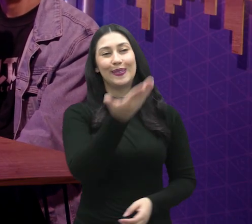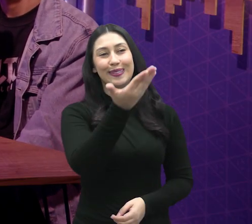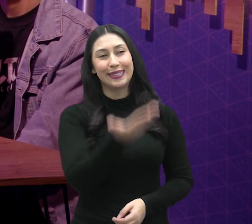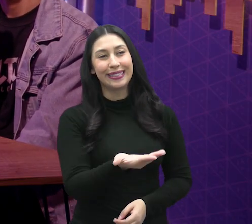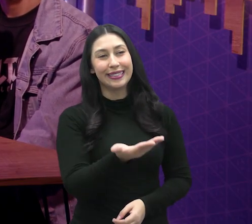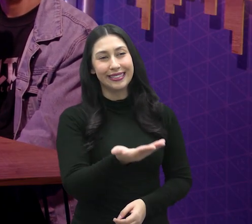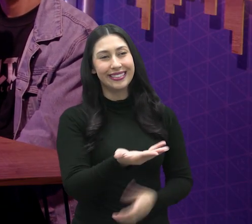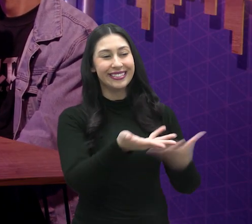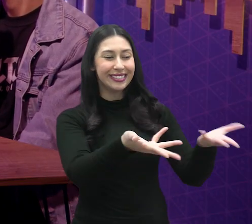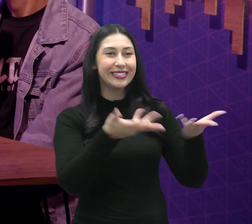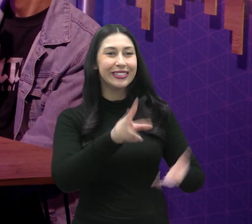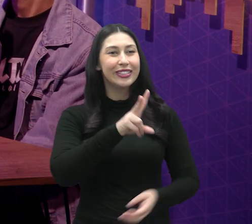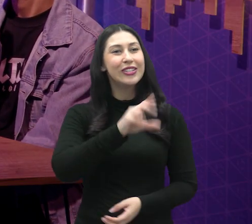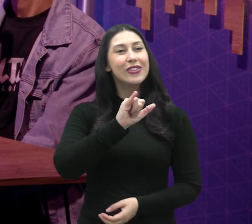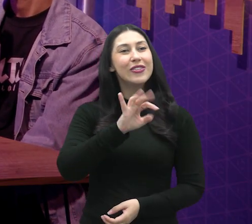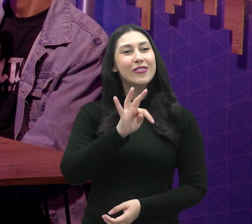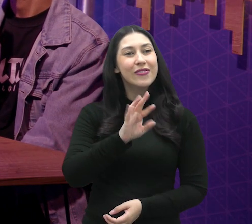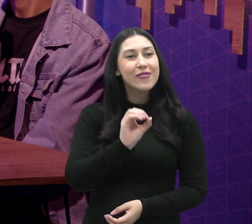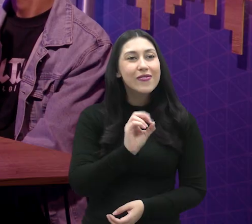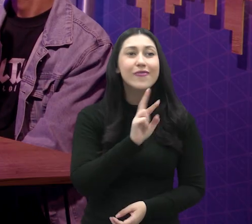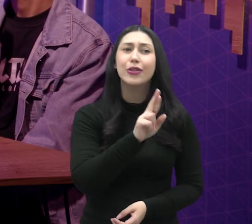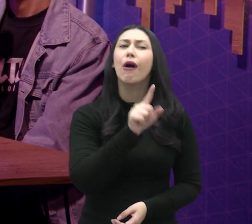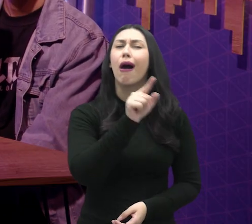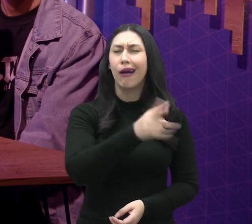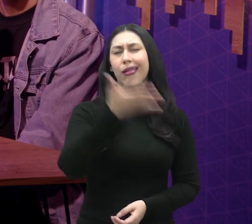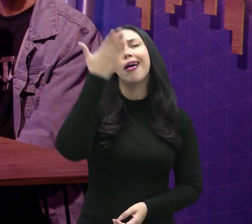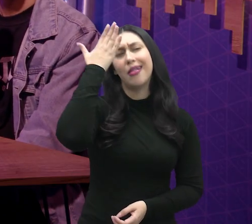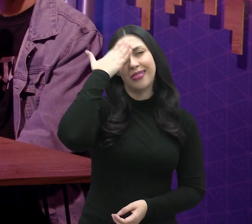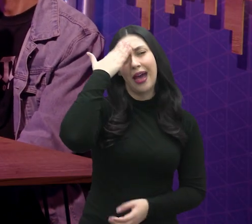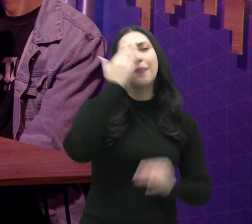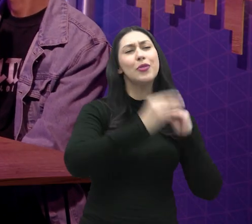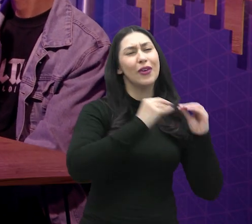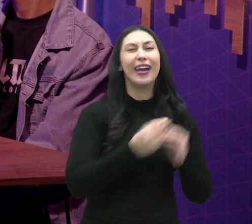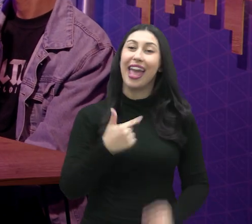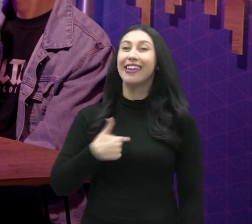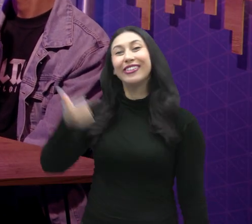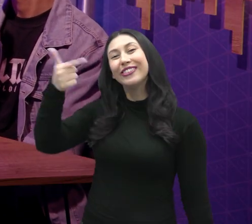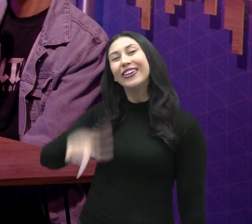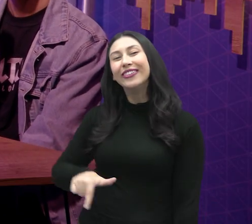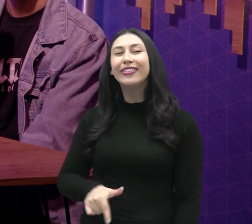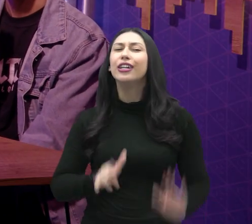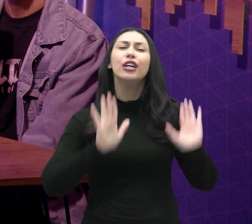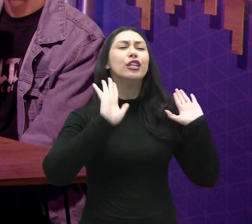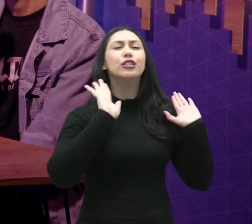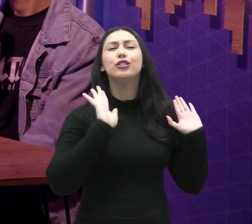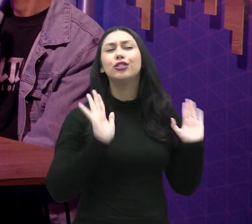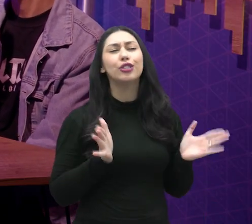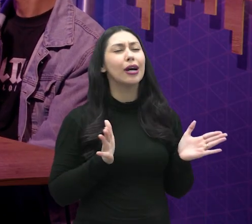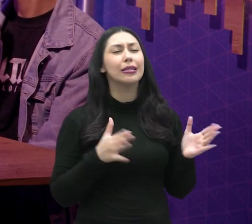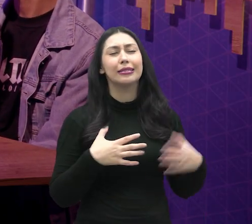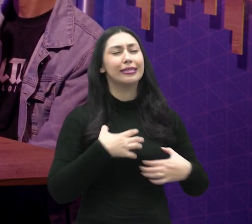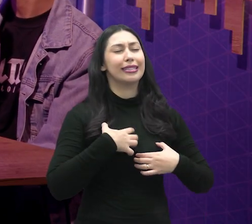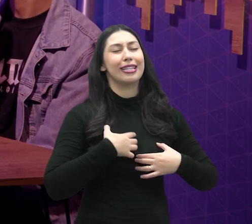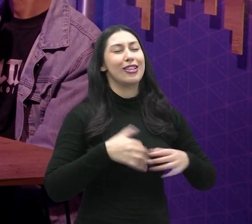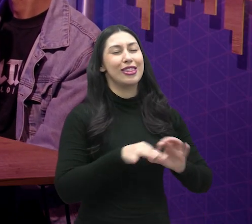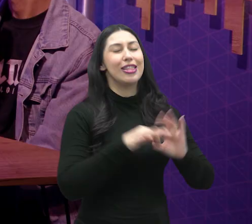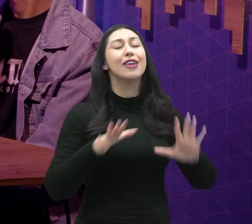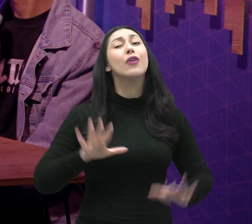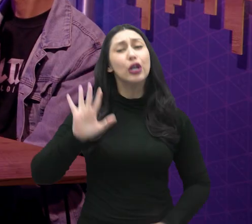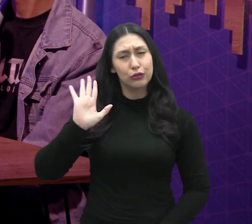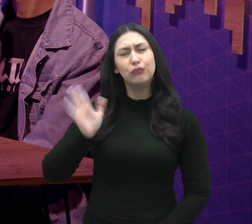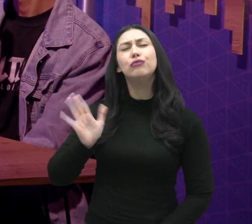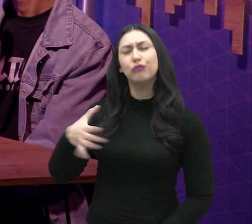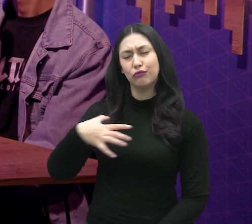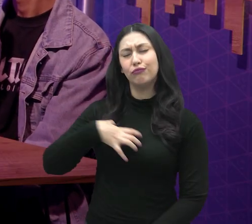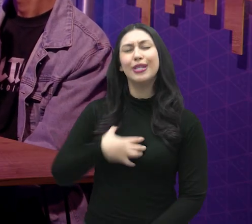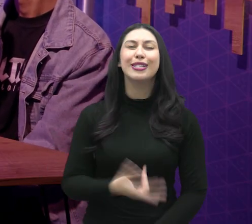minha companhia eu tô com ele, o Vitor, né, que é especialista nesse assunto. Tô aqui de novo. É isso, o Vitor já é de casa, né, a gente já tá... Já me sinto assim. Que bom,